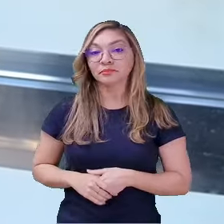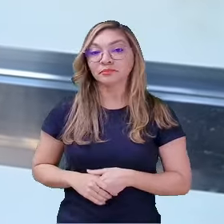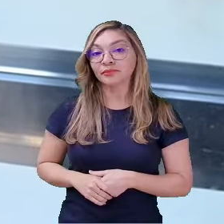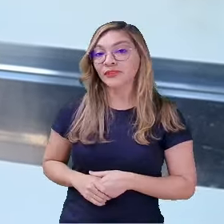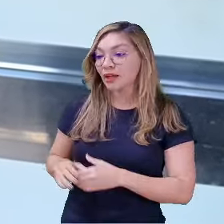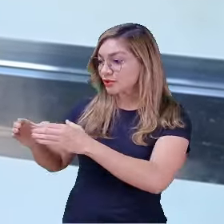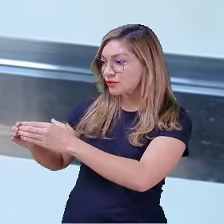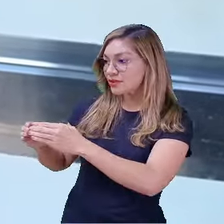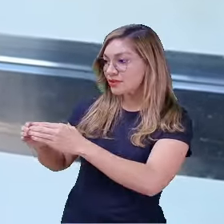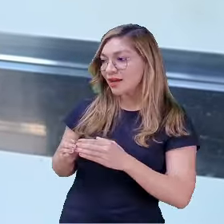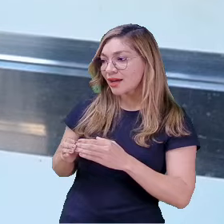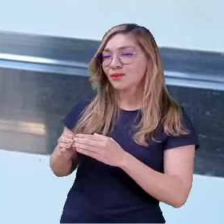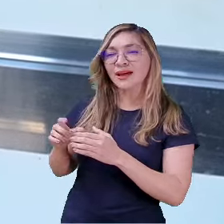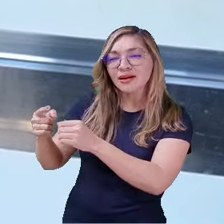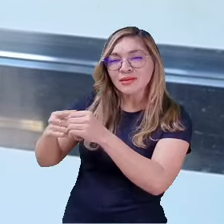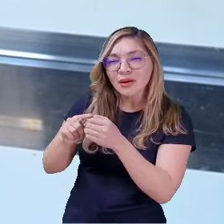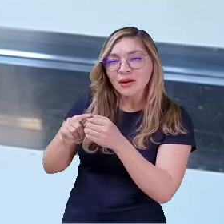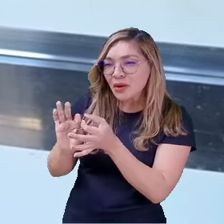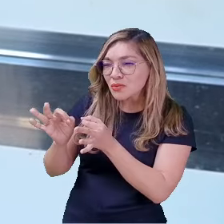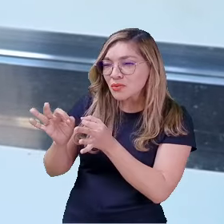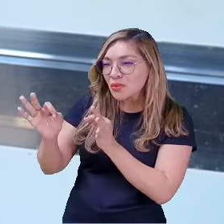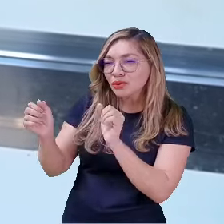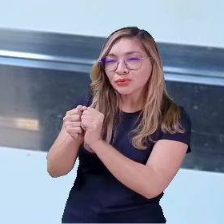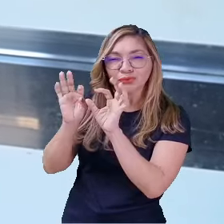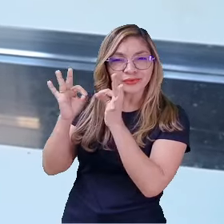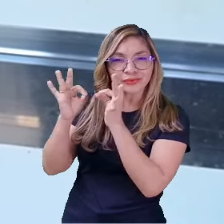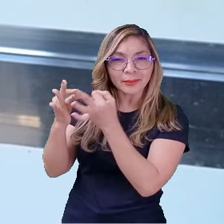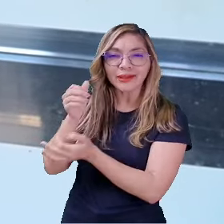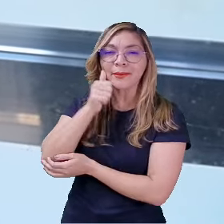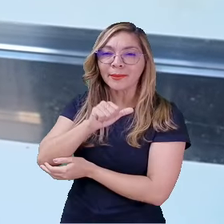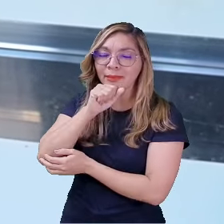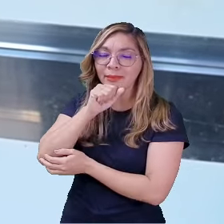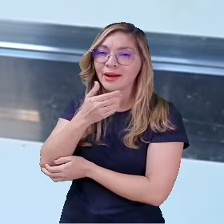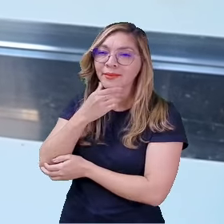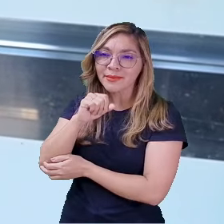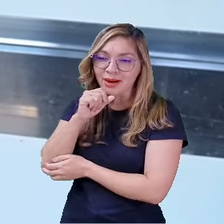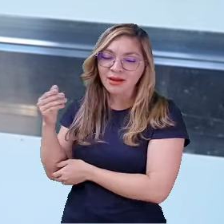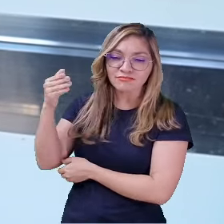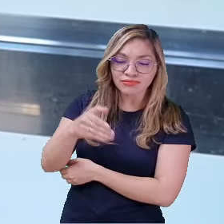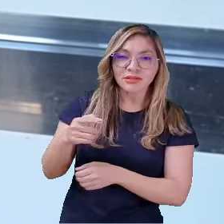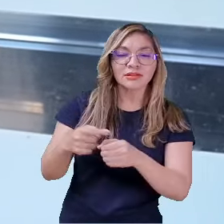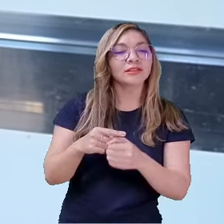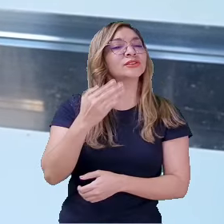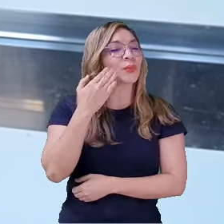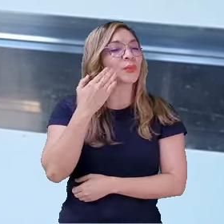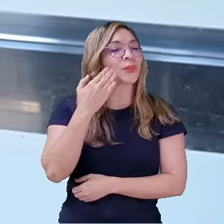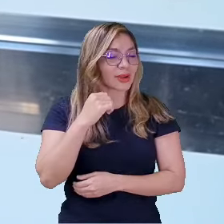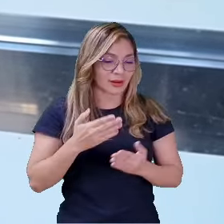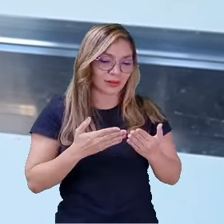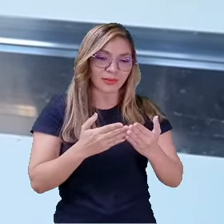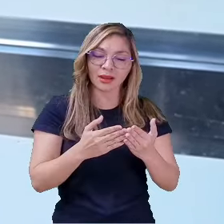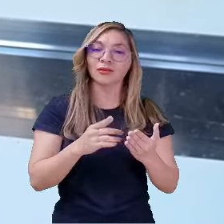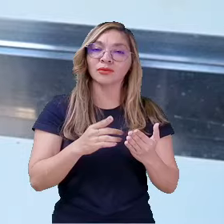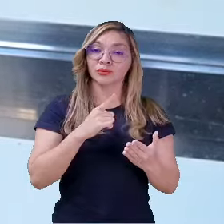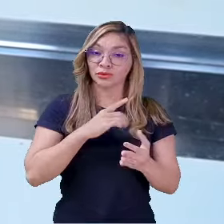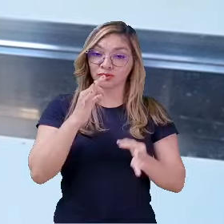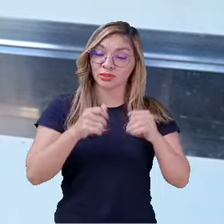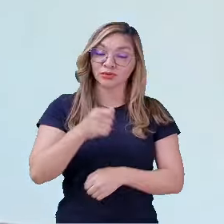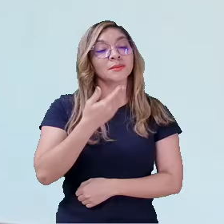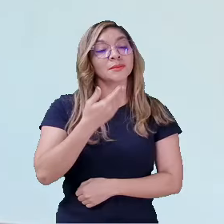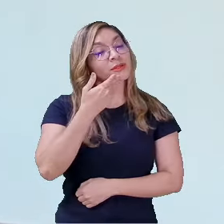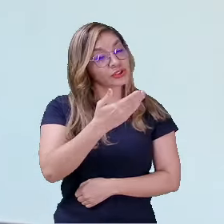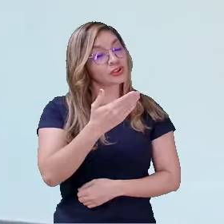Ponta do Curuá, junto com os seus pais aqui, para Itamatatuba, e souberam que no barco tem uma juíza e pediram para falar com a